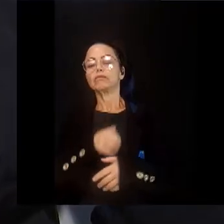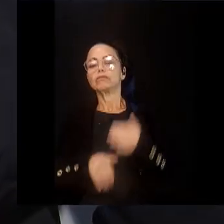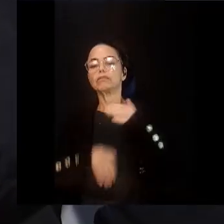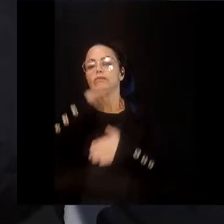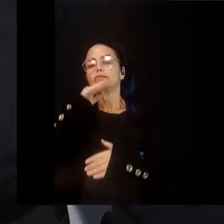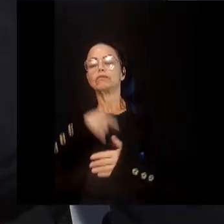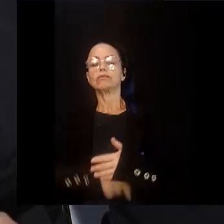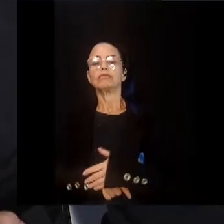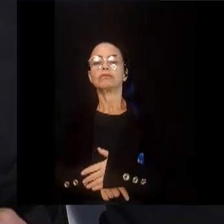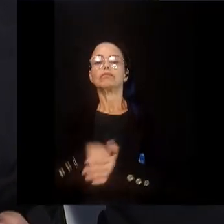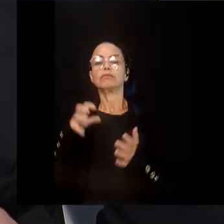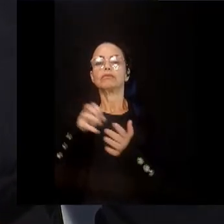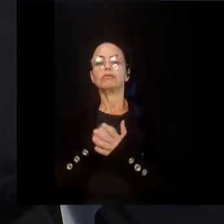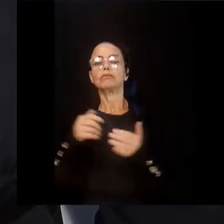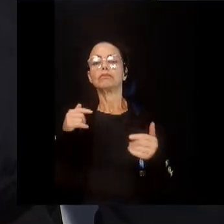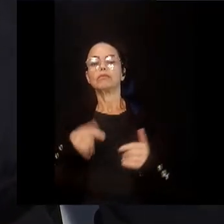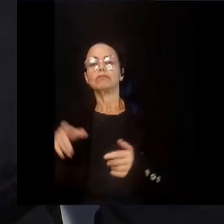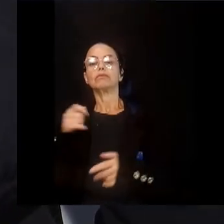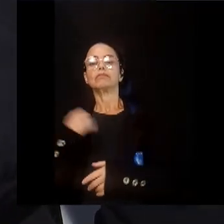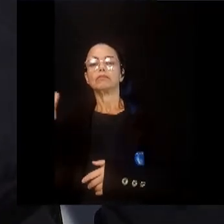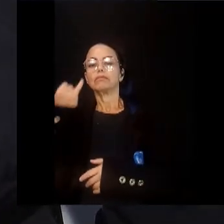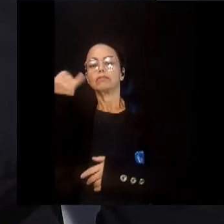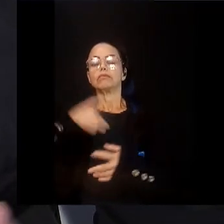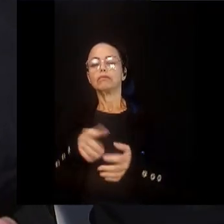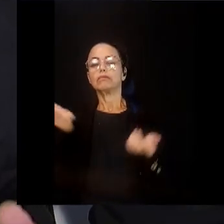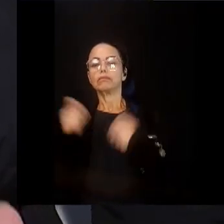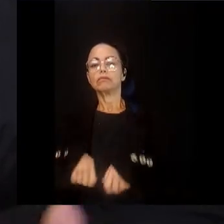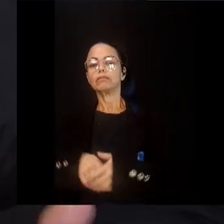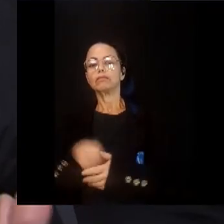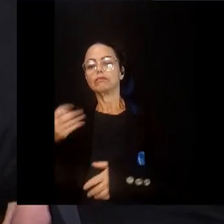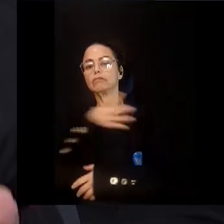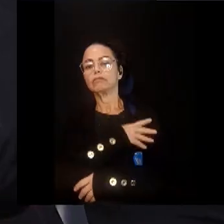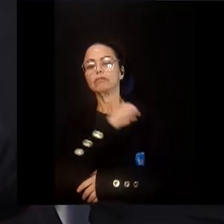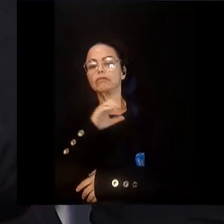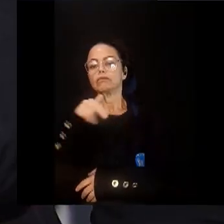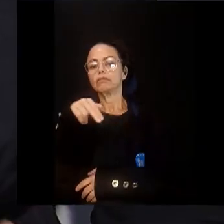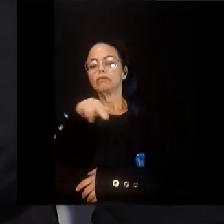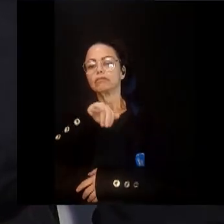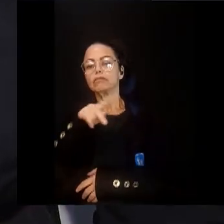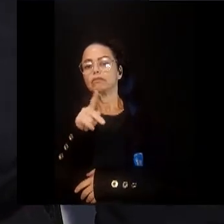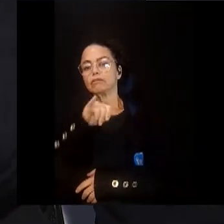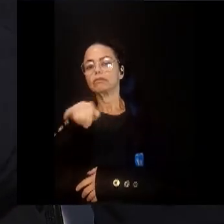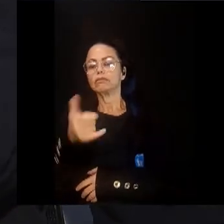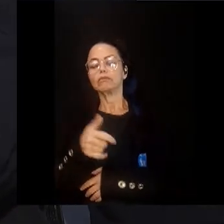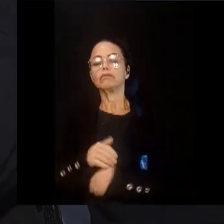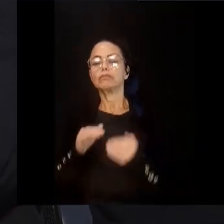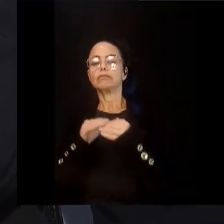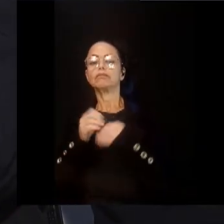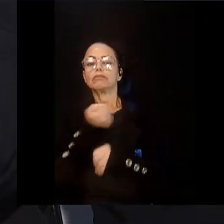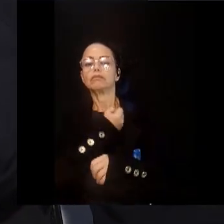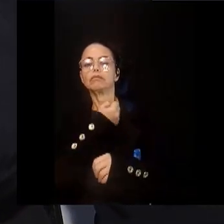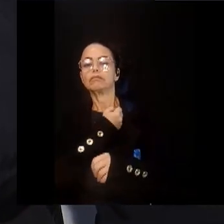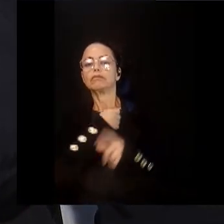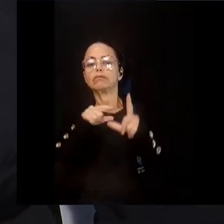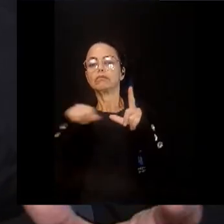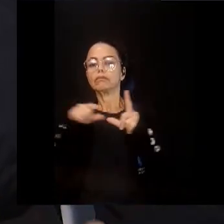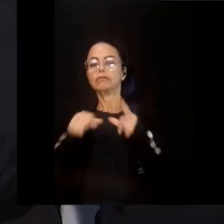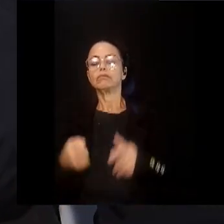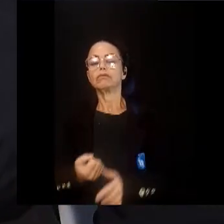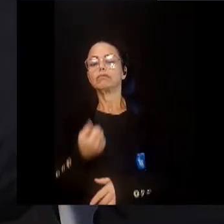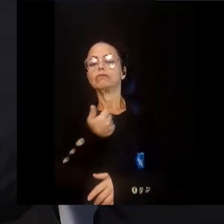A medida ela visa a possibilidade de novos CNPJs. Hoje, a combinação de números tem um limite de até 100 milhões